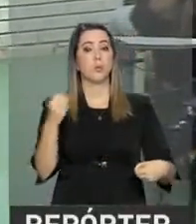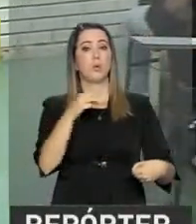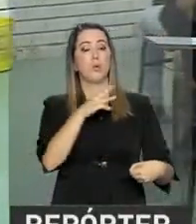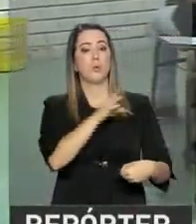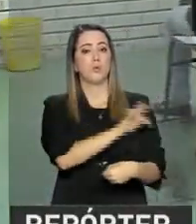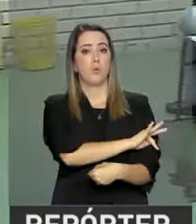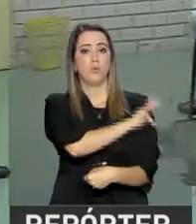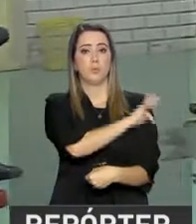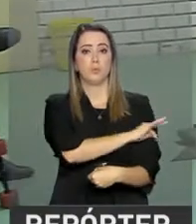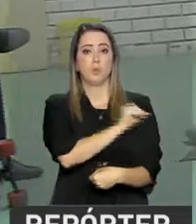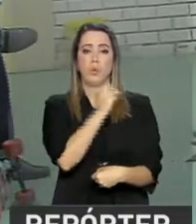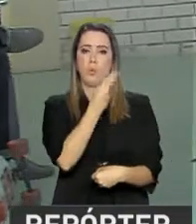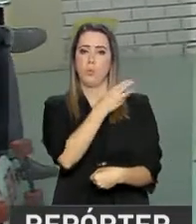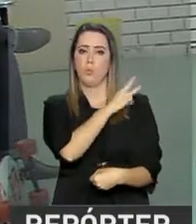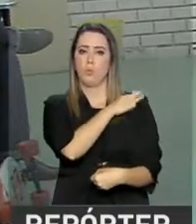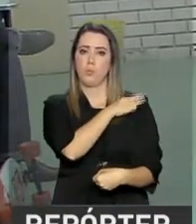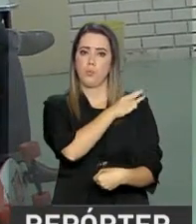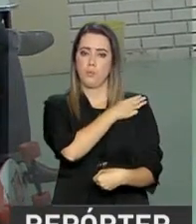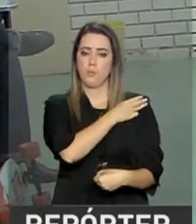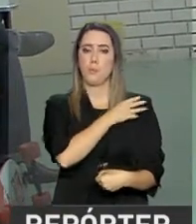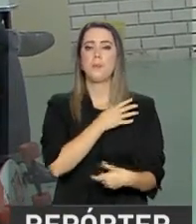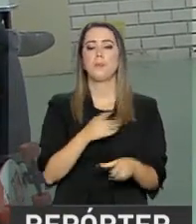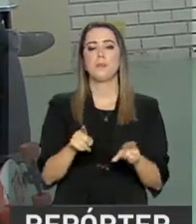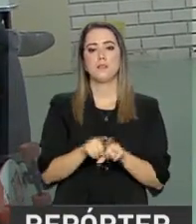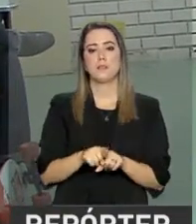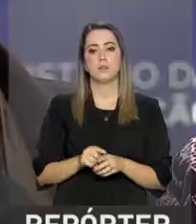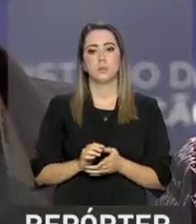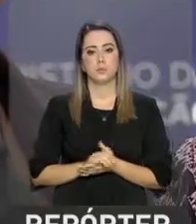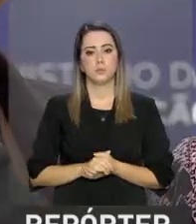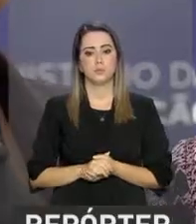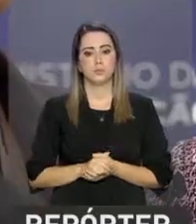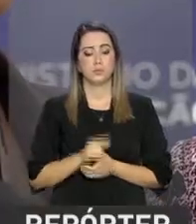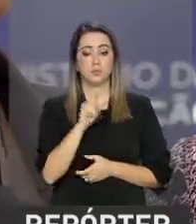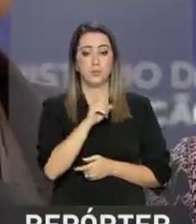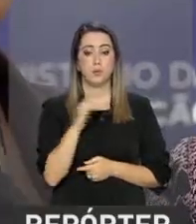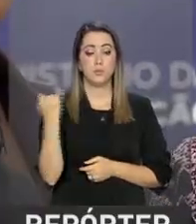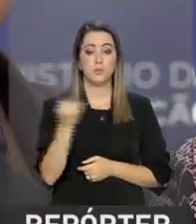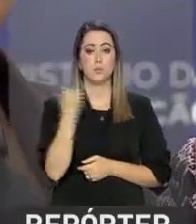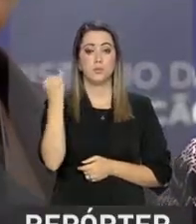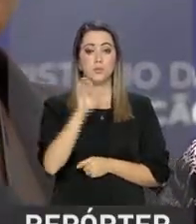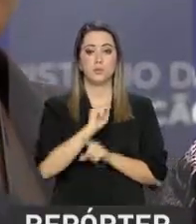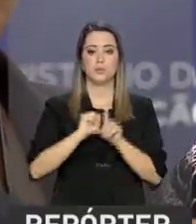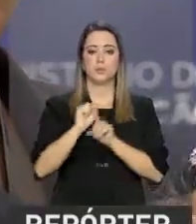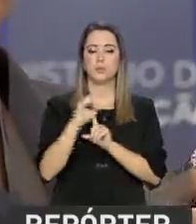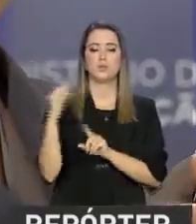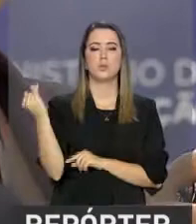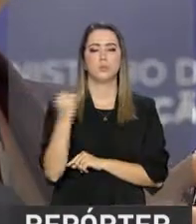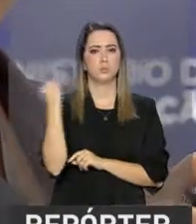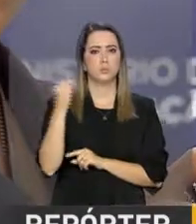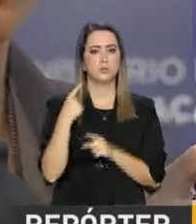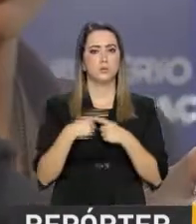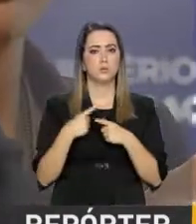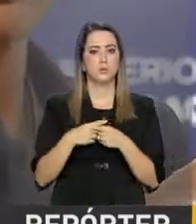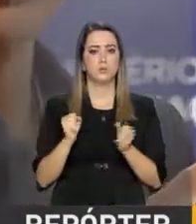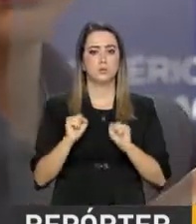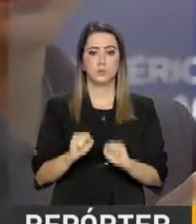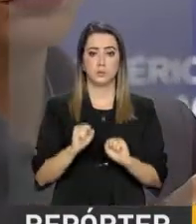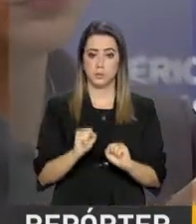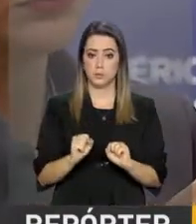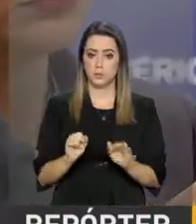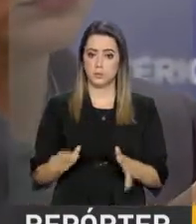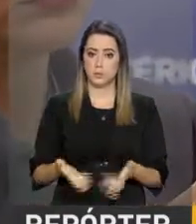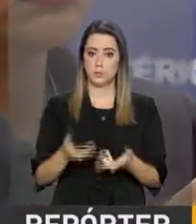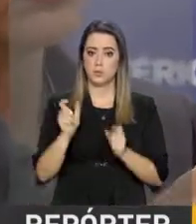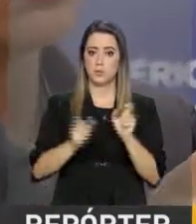do ensino fundamental e do ensino médio que seja ele tem uma importância social muito grande porque ele permite que